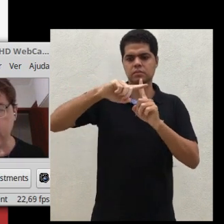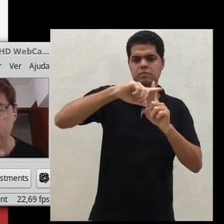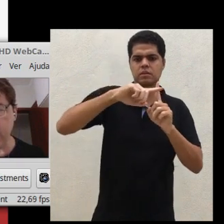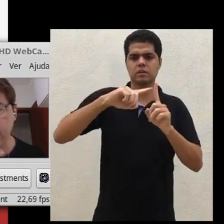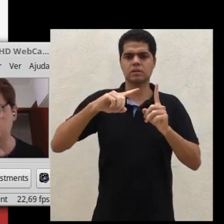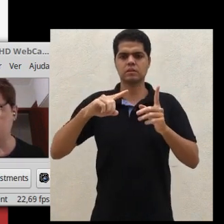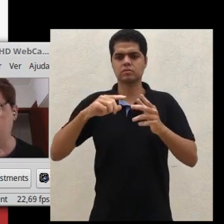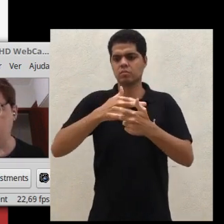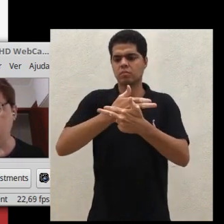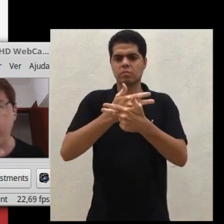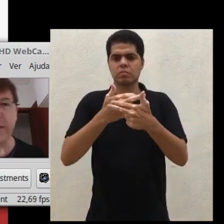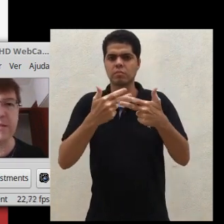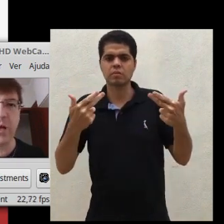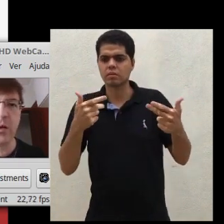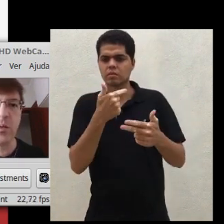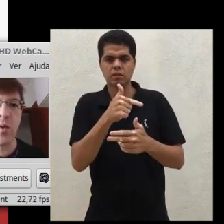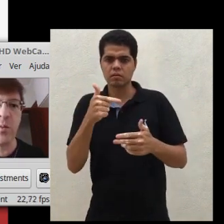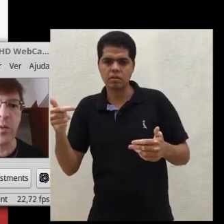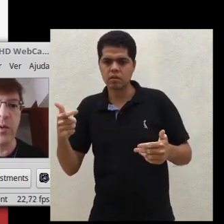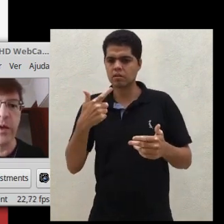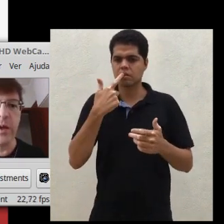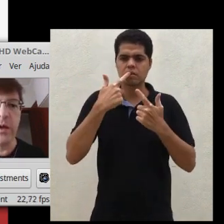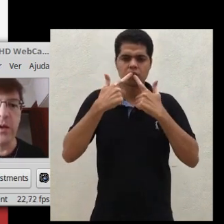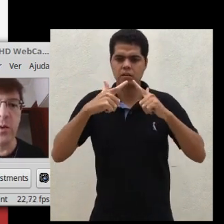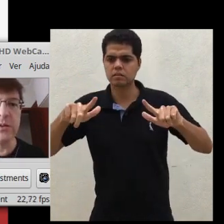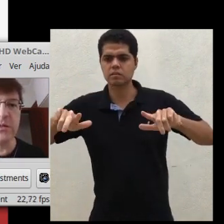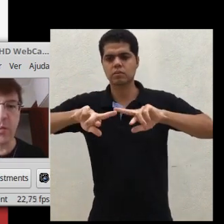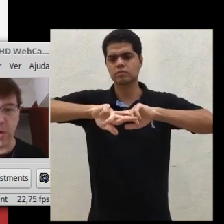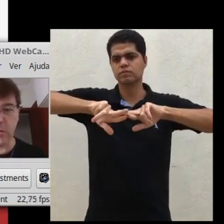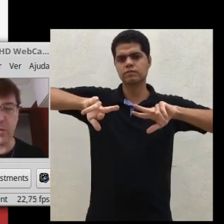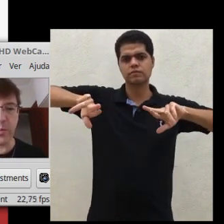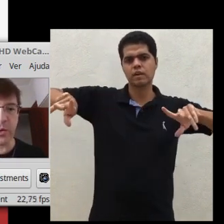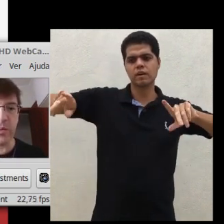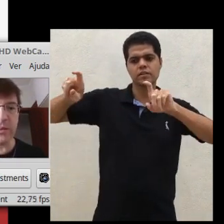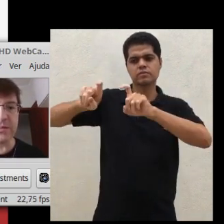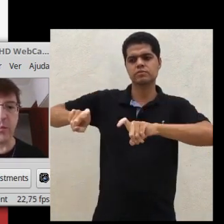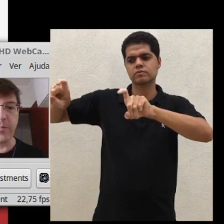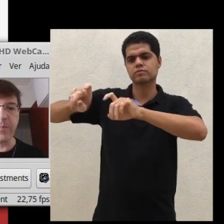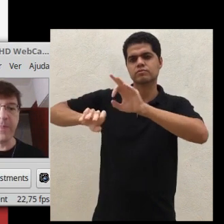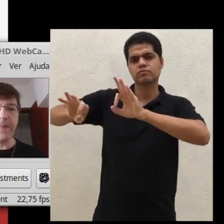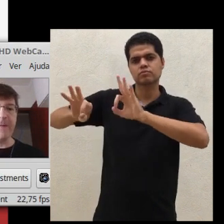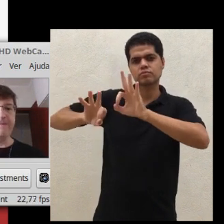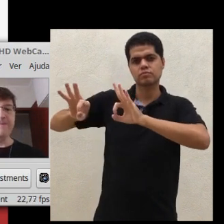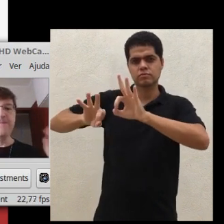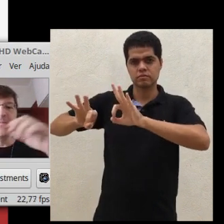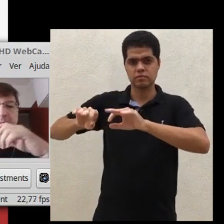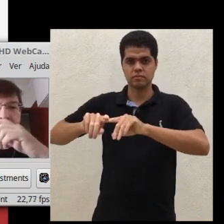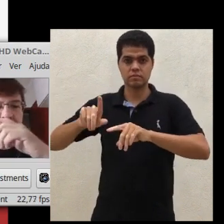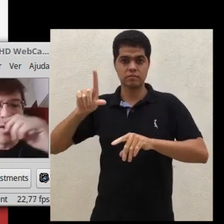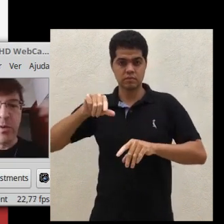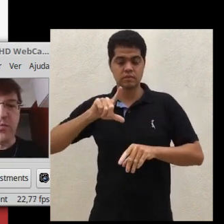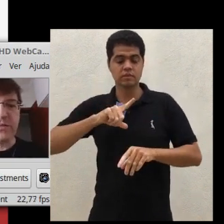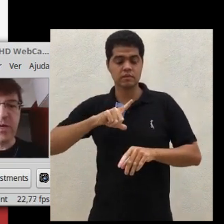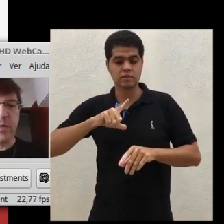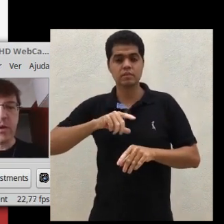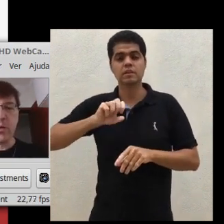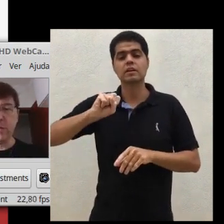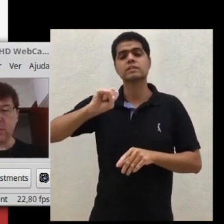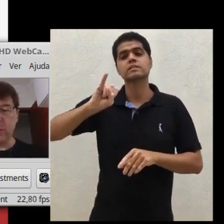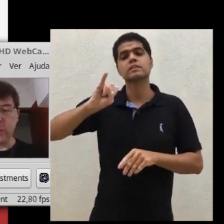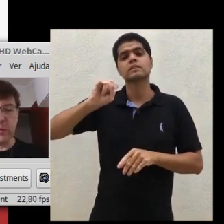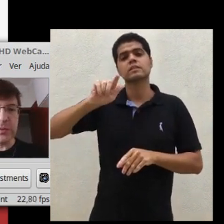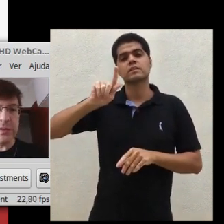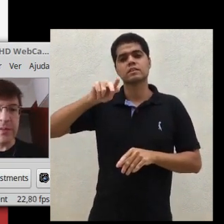C++, como no Pascal, como em outras linguagens de programação, tá? Geralmente você trabalha